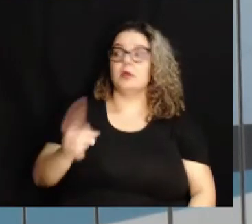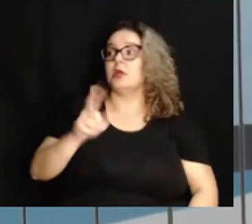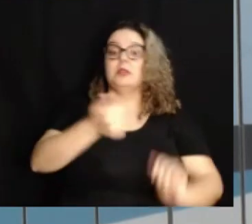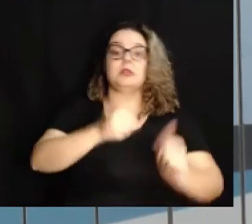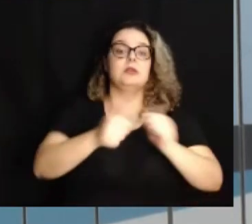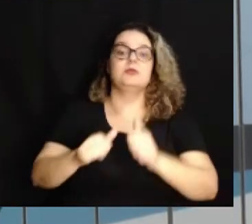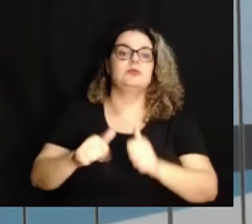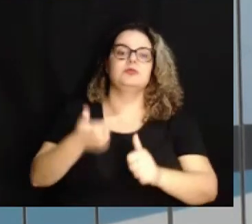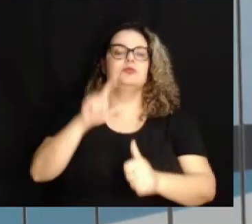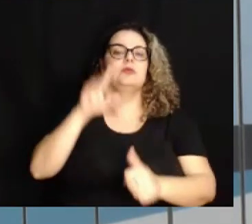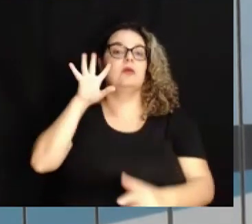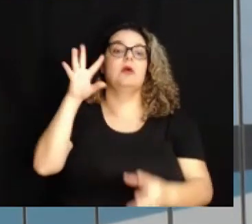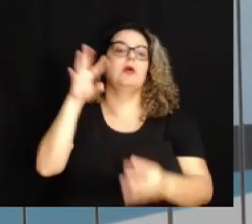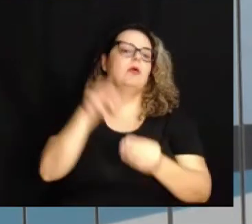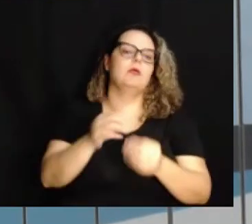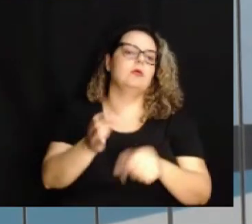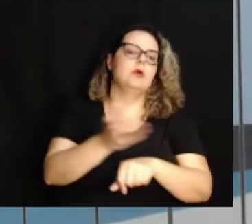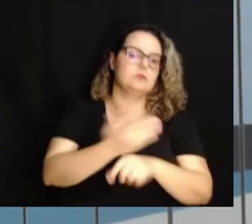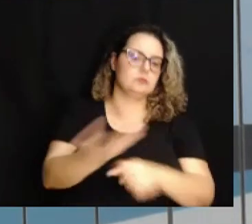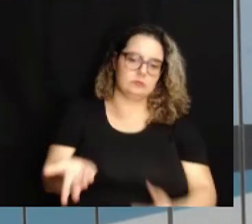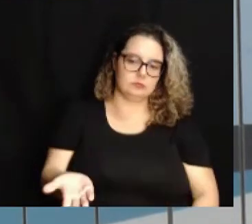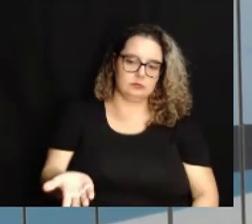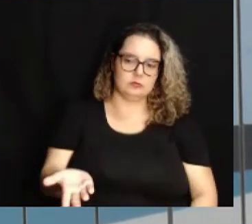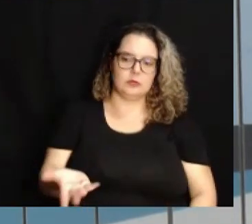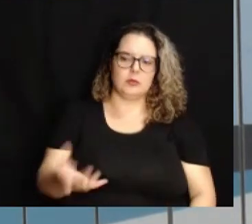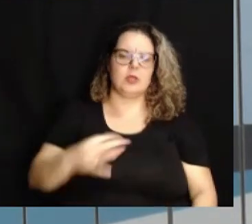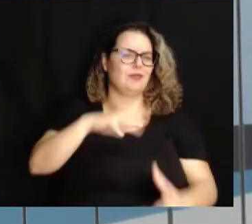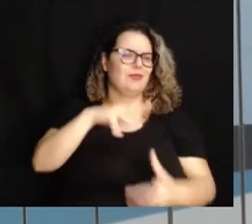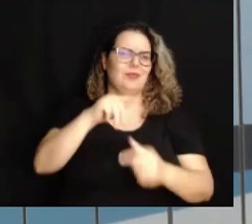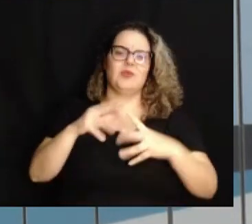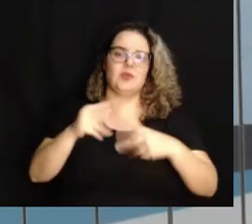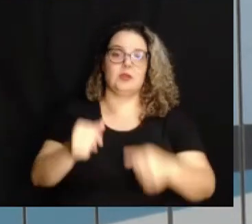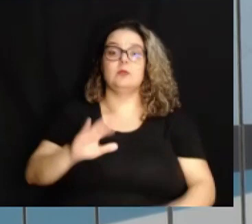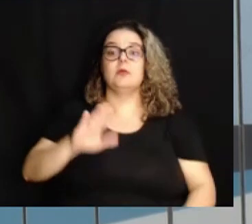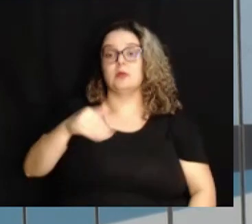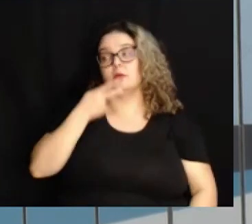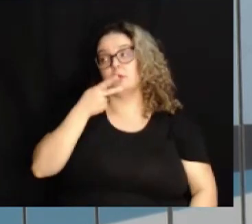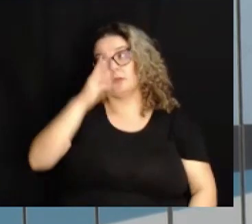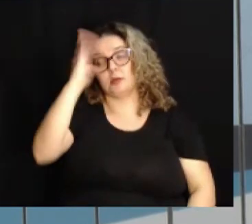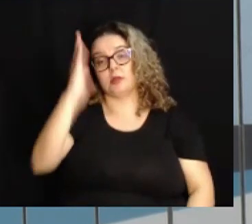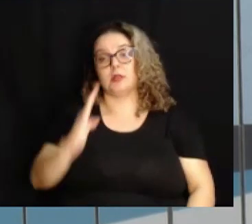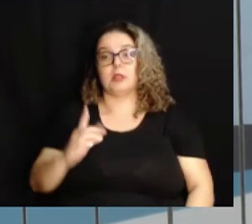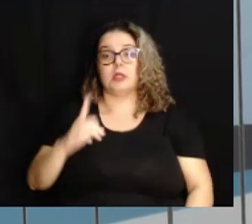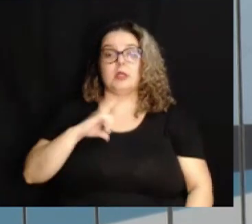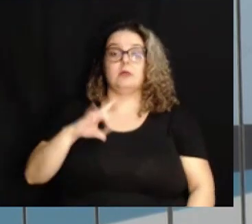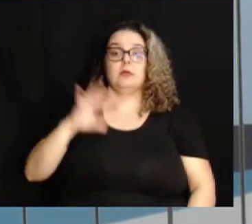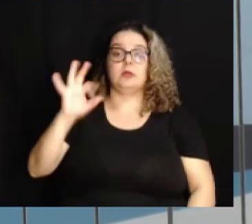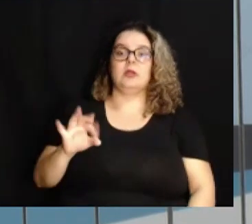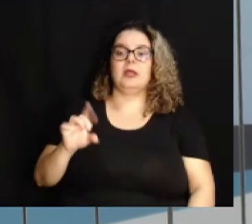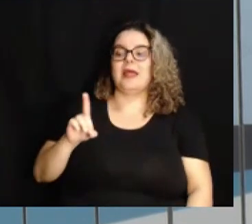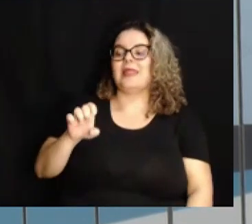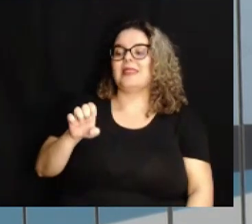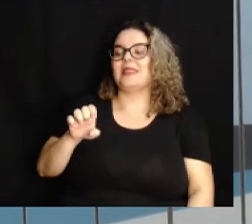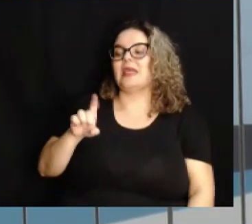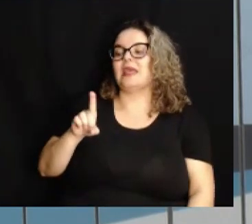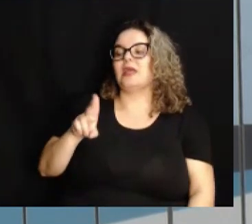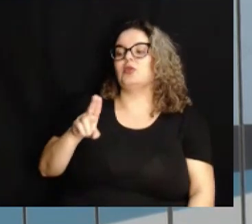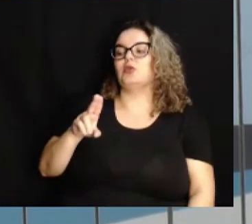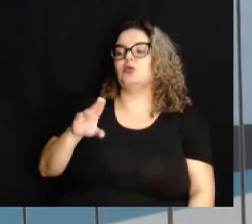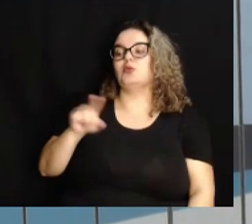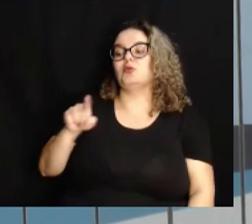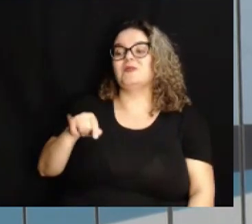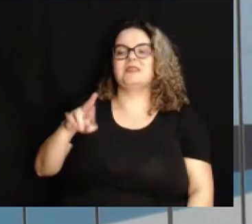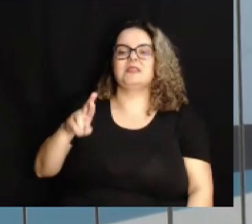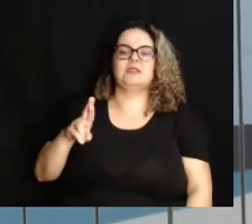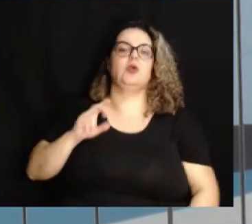preceptadas, né, e no mundo inteiro, mas principalmente a gente falando no Brasil, nós temos uma tendência que é de deduzir, a gente quer deduzir o que o outro sente, né,